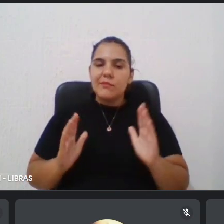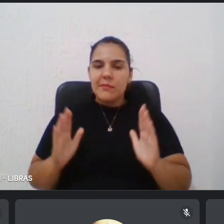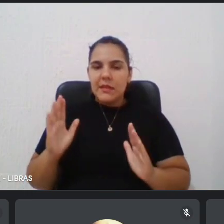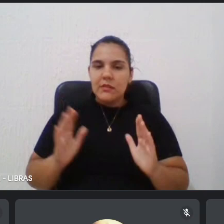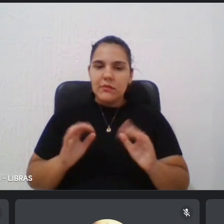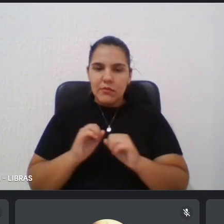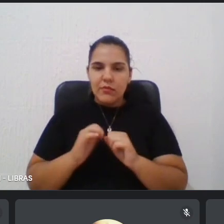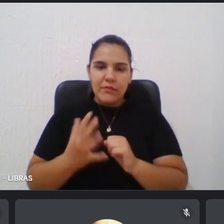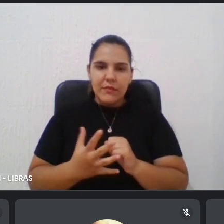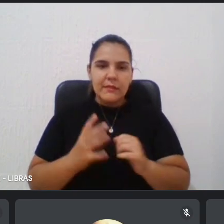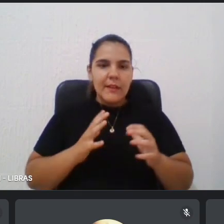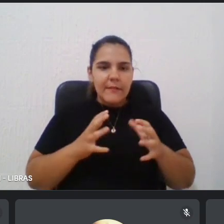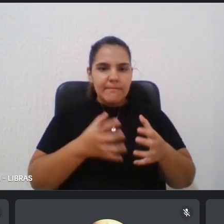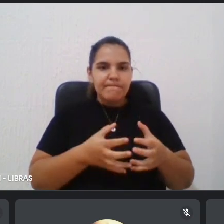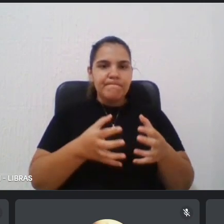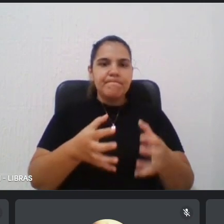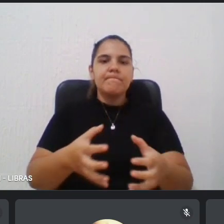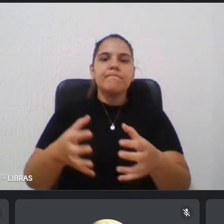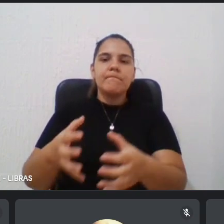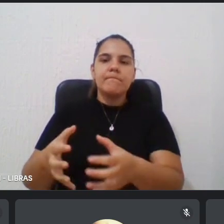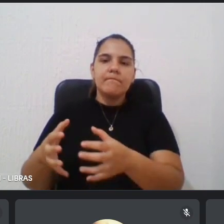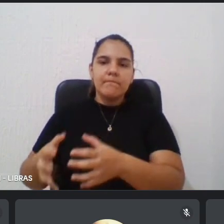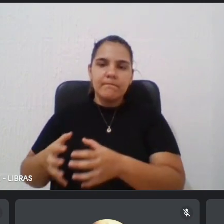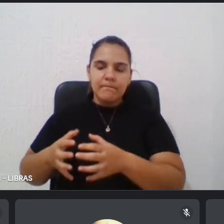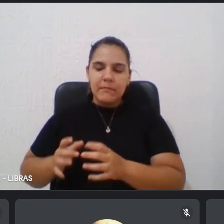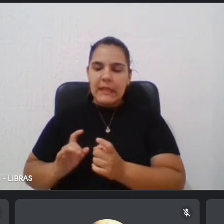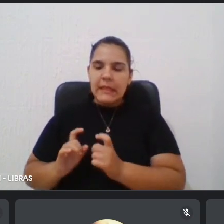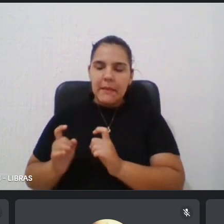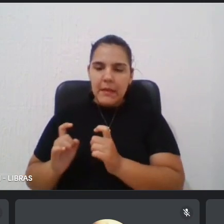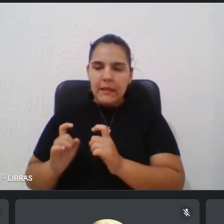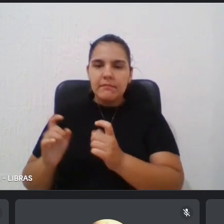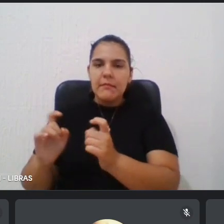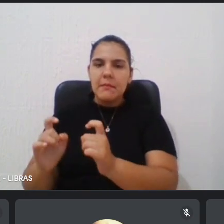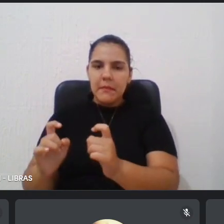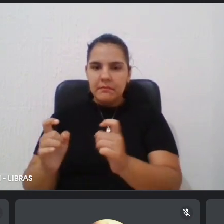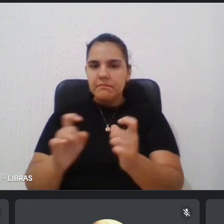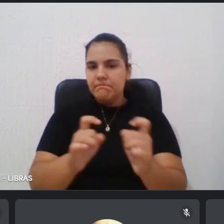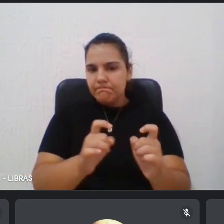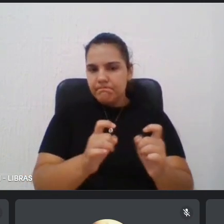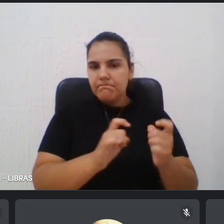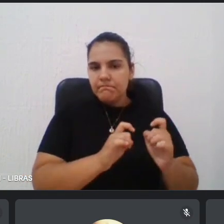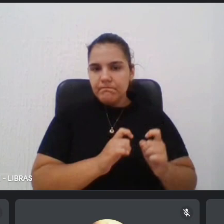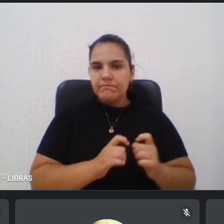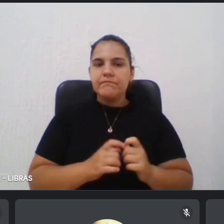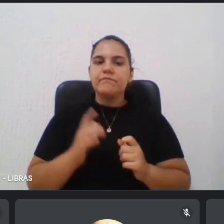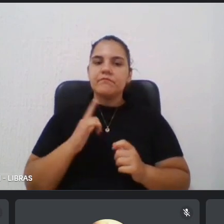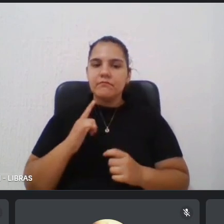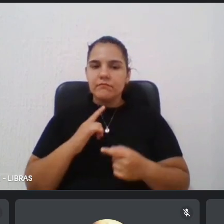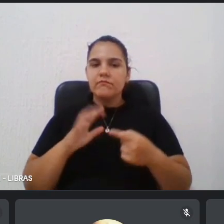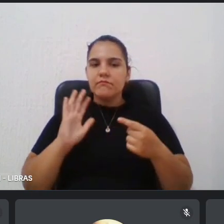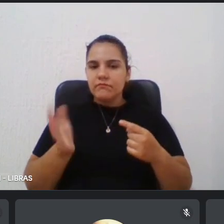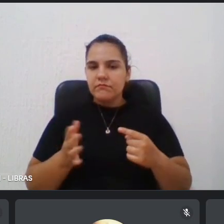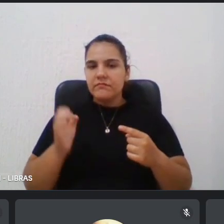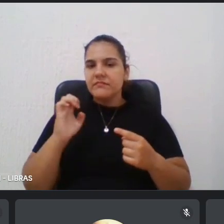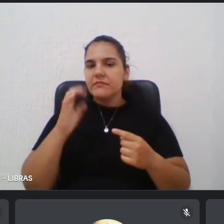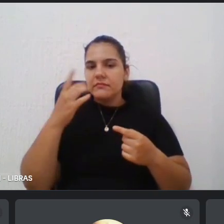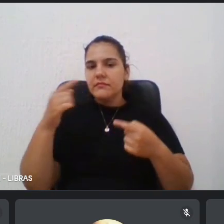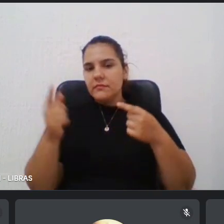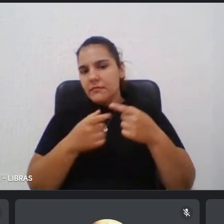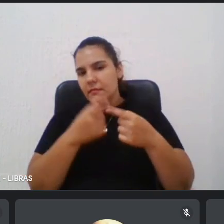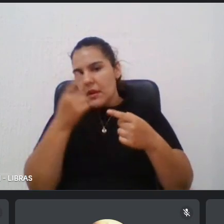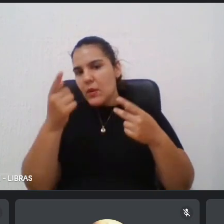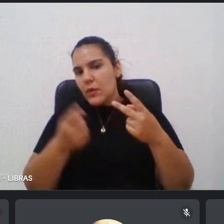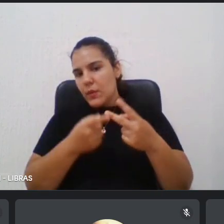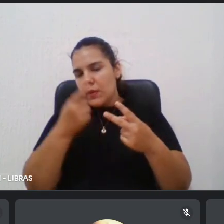Que foi primeiro o Nordeste Psicodélico, agora teve o Sudeste Psicodélico, está tendo hoje agora o Sul Psicodélico, que são ciclos de